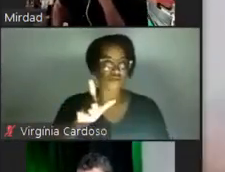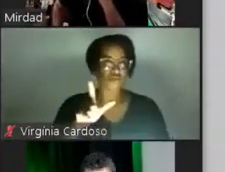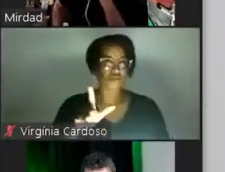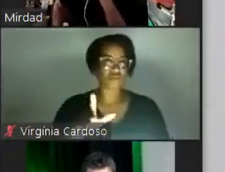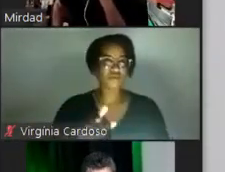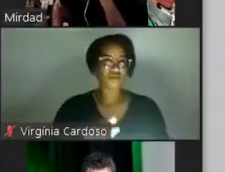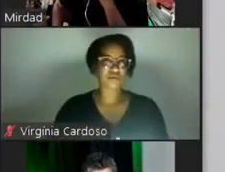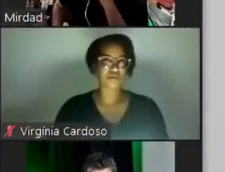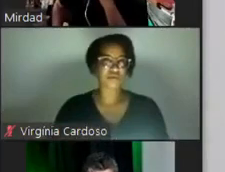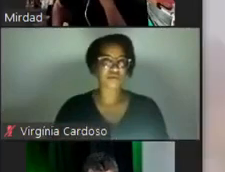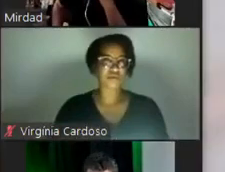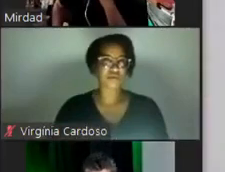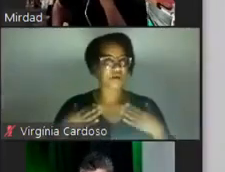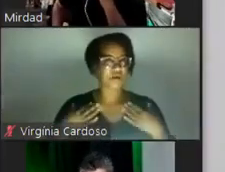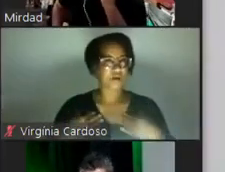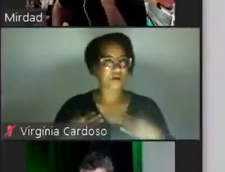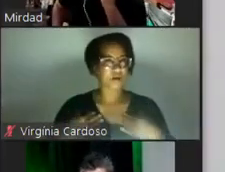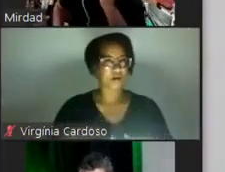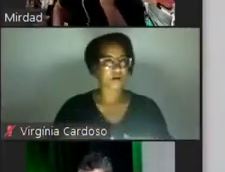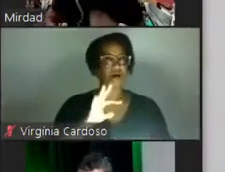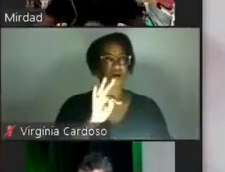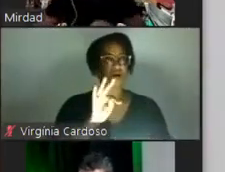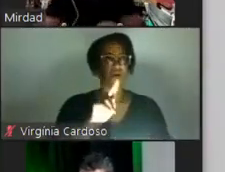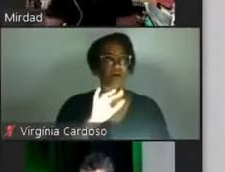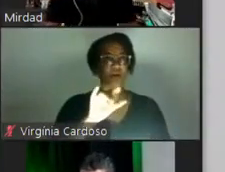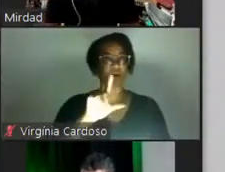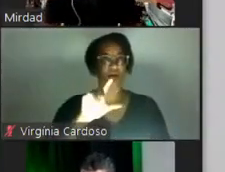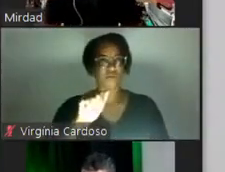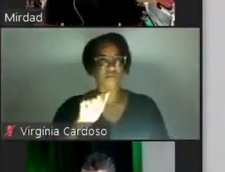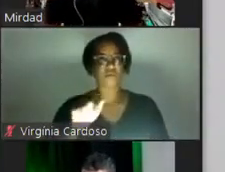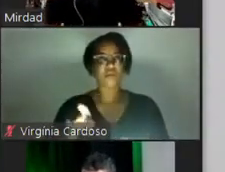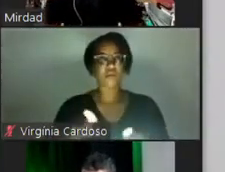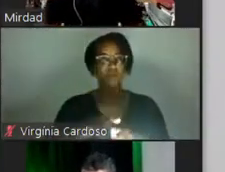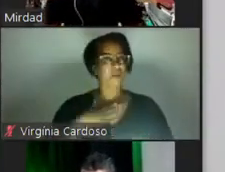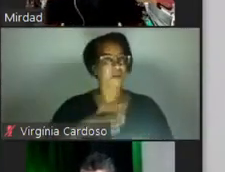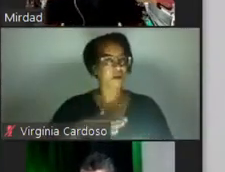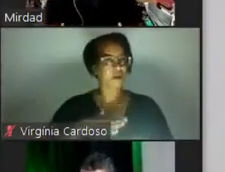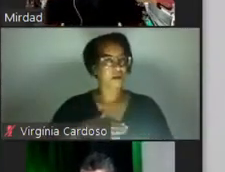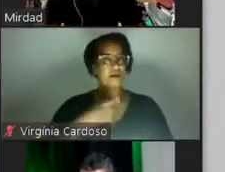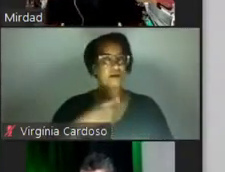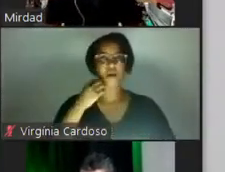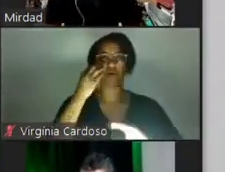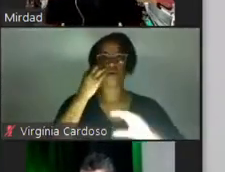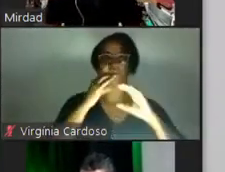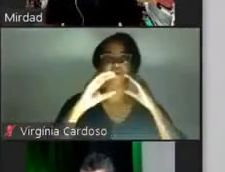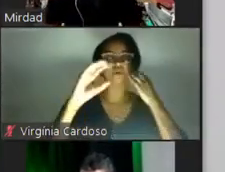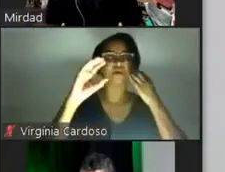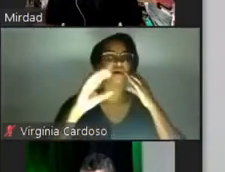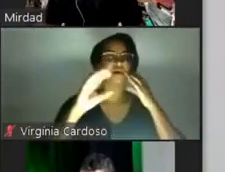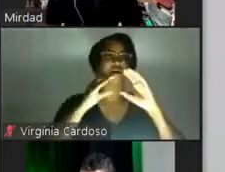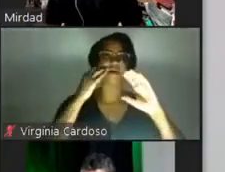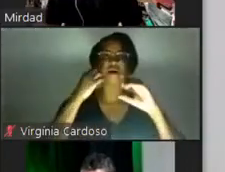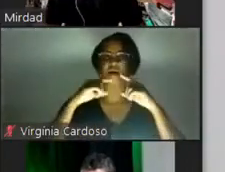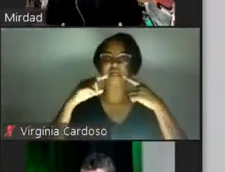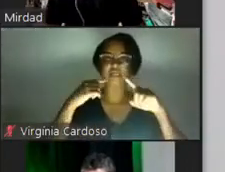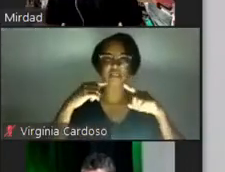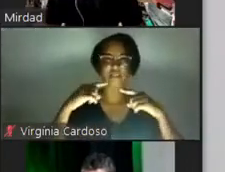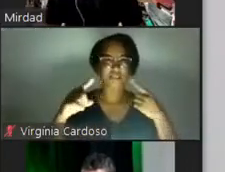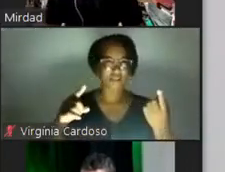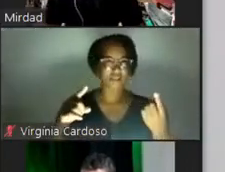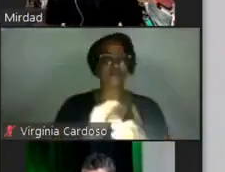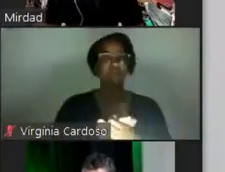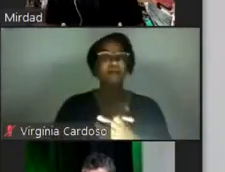ter muita calma. A Tuila teve muita calma. Eu cantei, sabe? Isso até terminou bombando, porque deu mídia pra